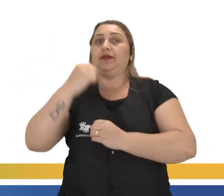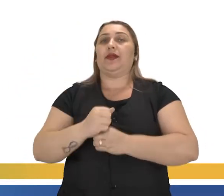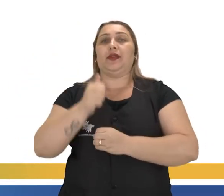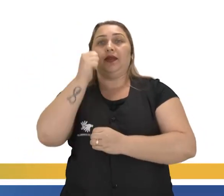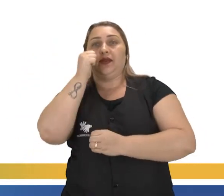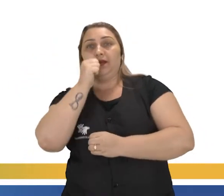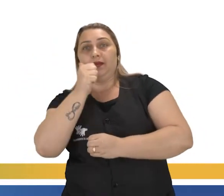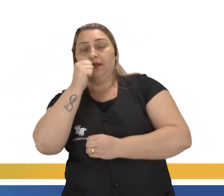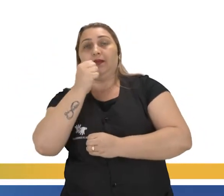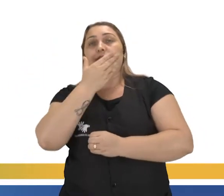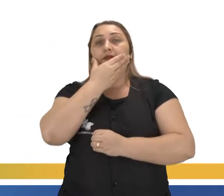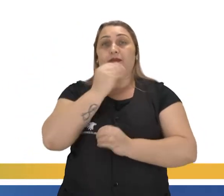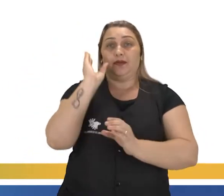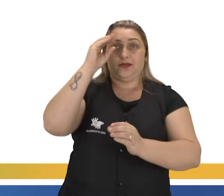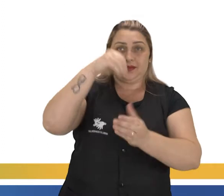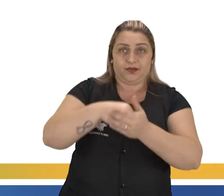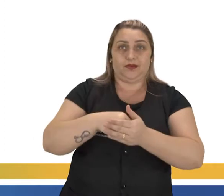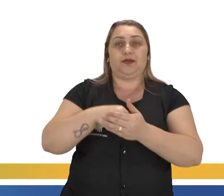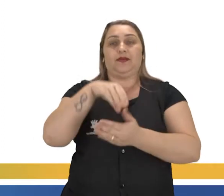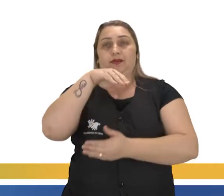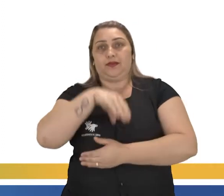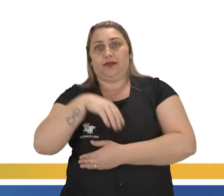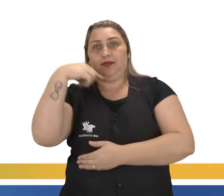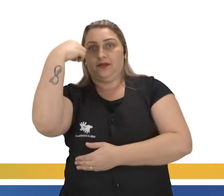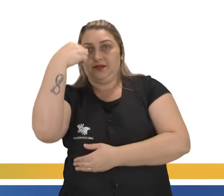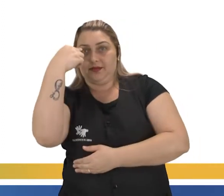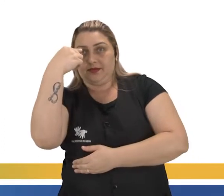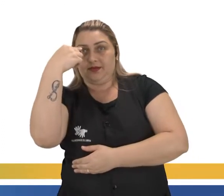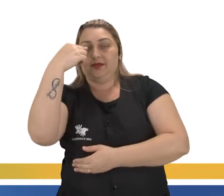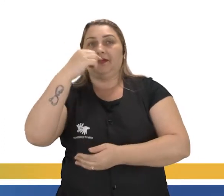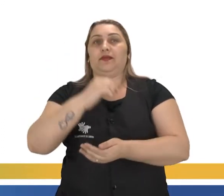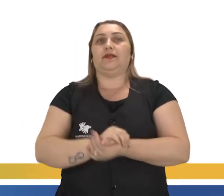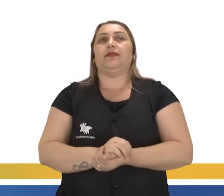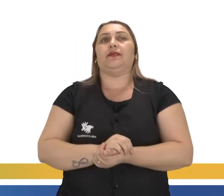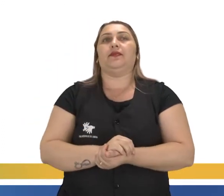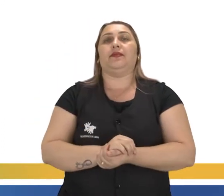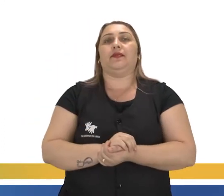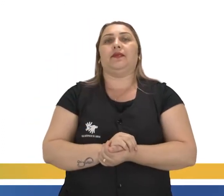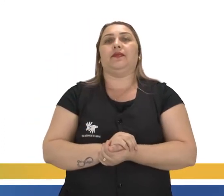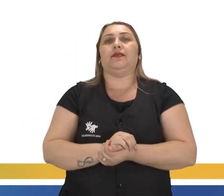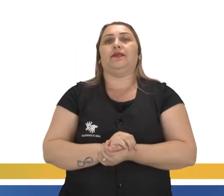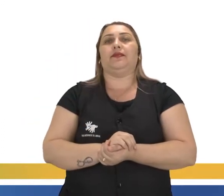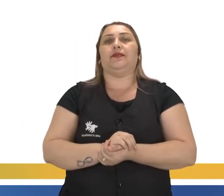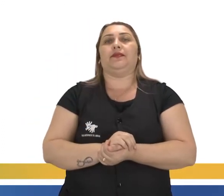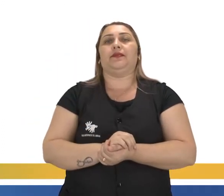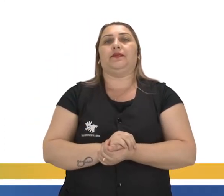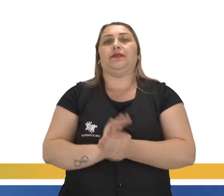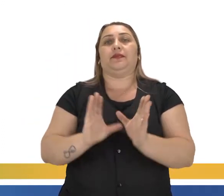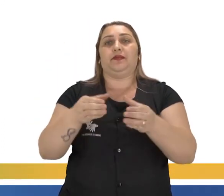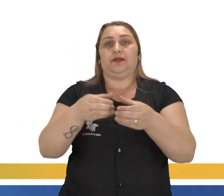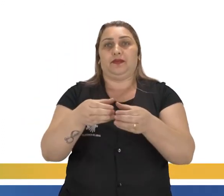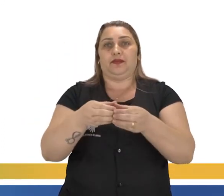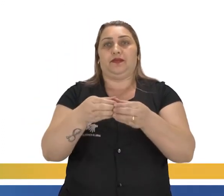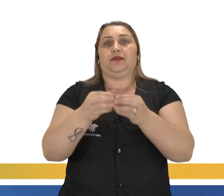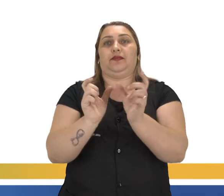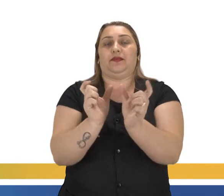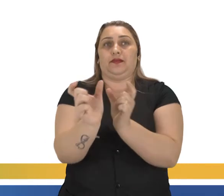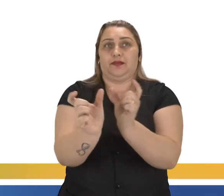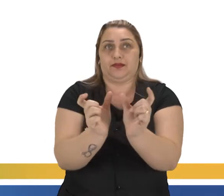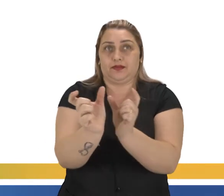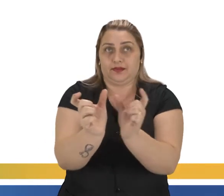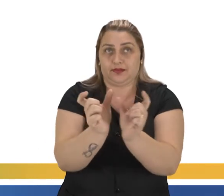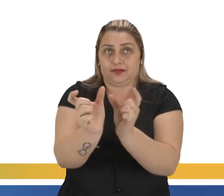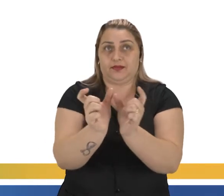para o feminino. Isso dentro do português e do espanhol. Uma outra classe de palavras são as